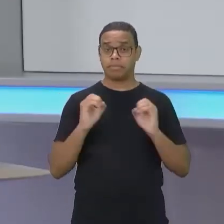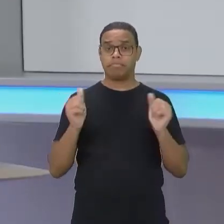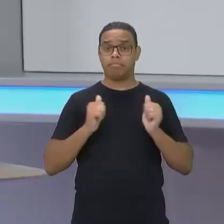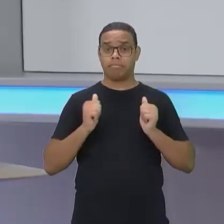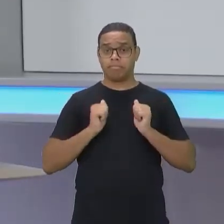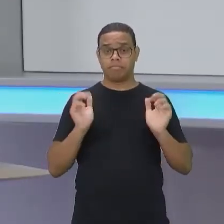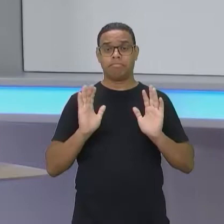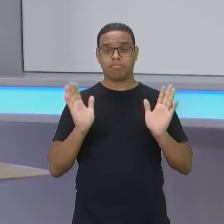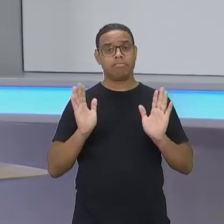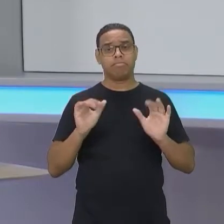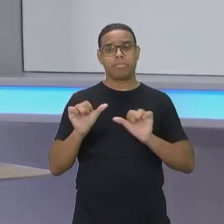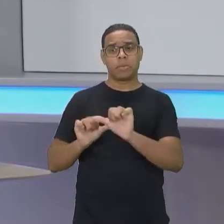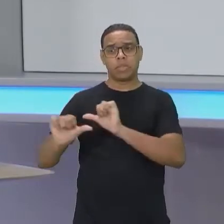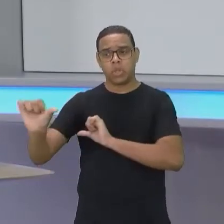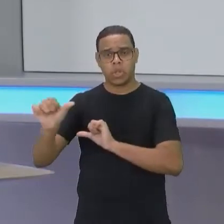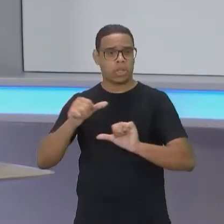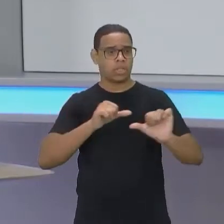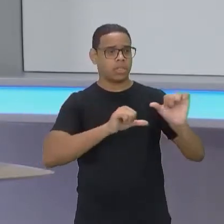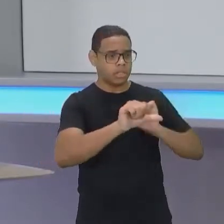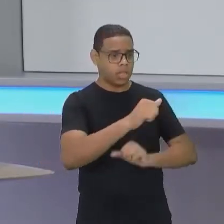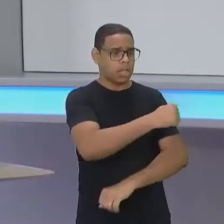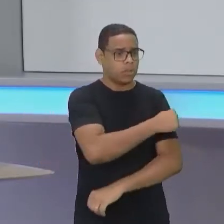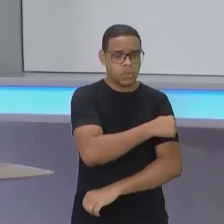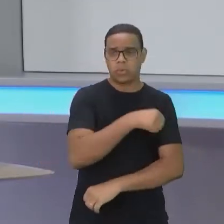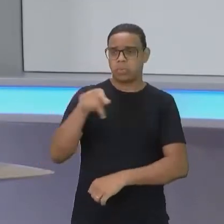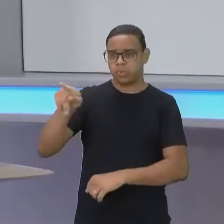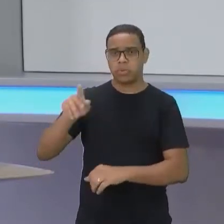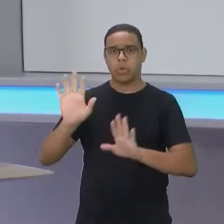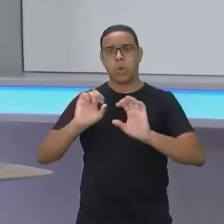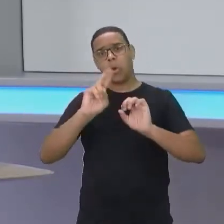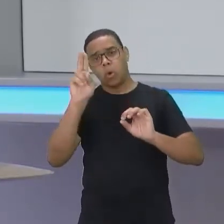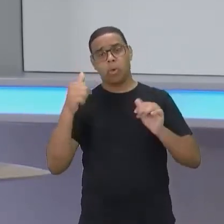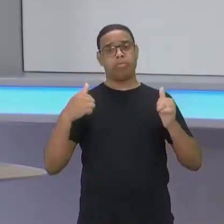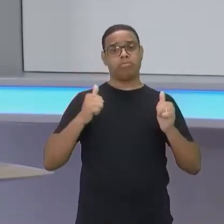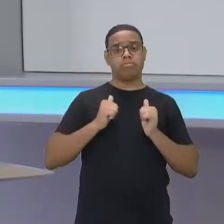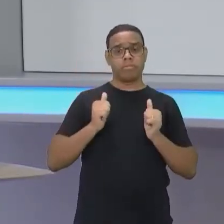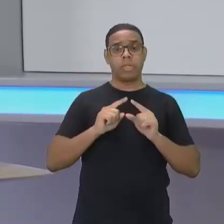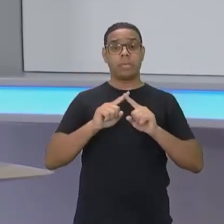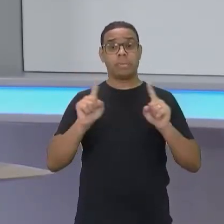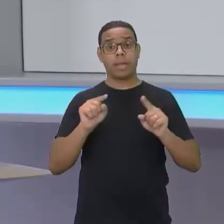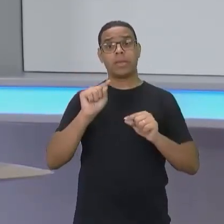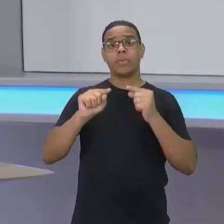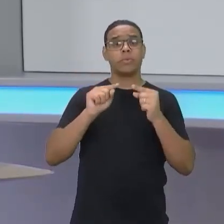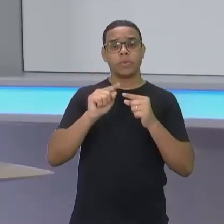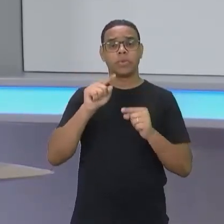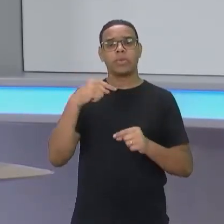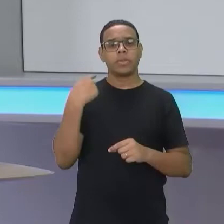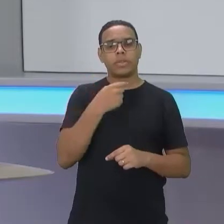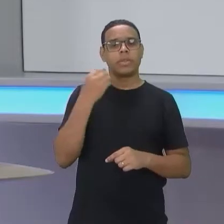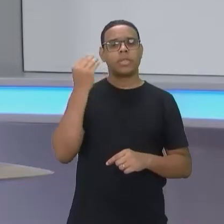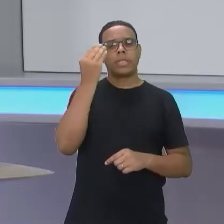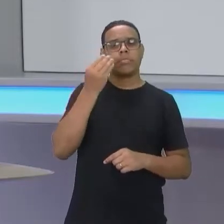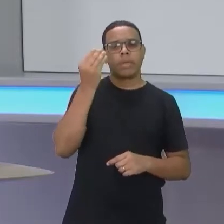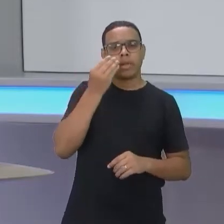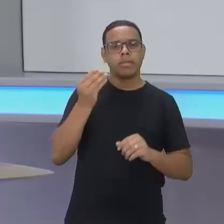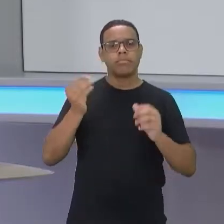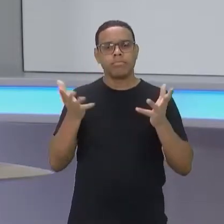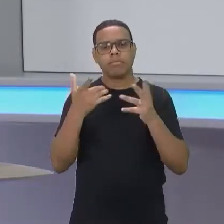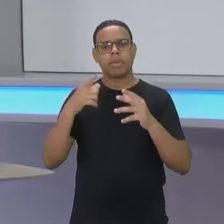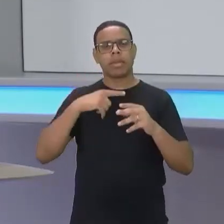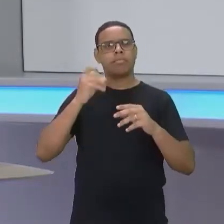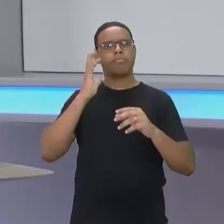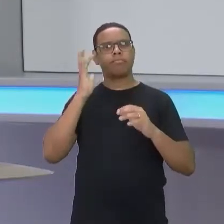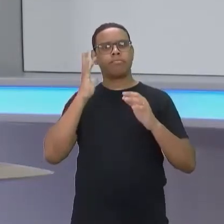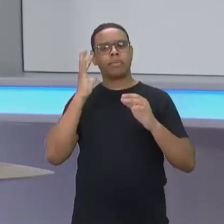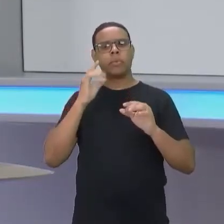qualquer um dos dois. Mas a ideia é justamente essa, a gente fazer algumas experiências que promovem esses